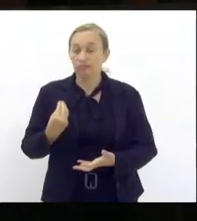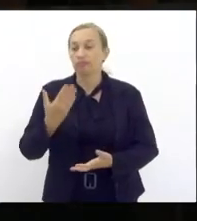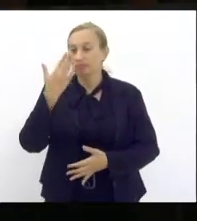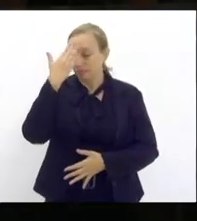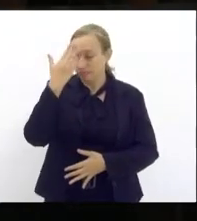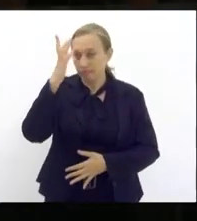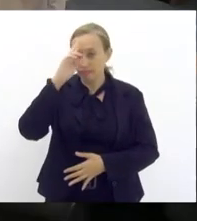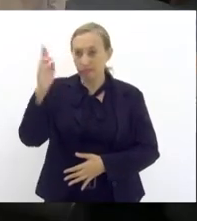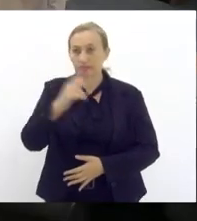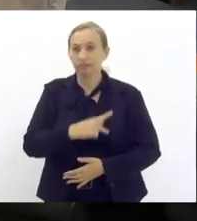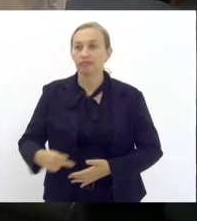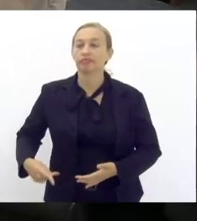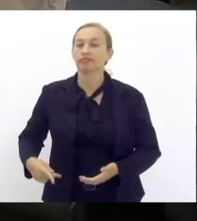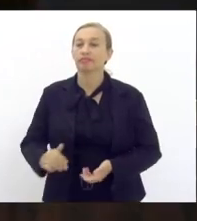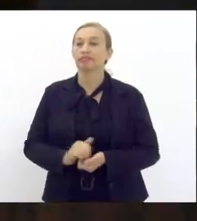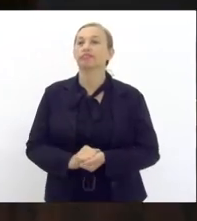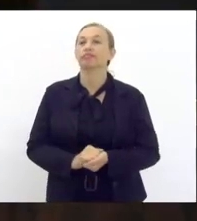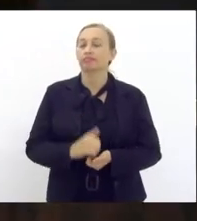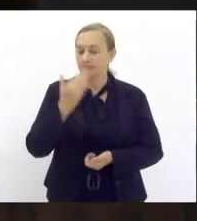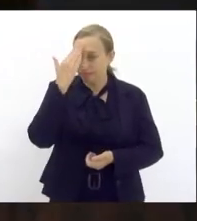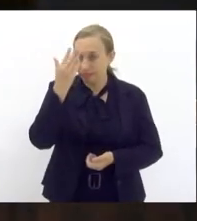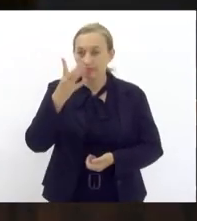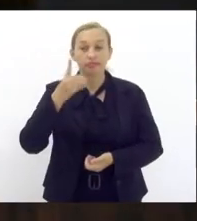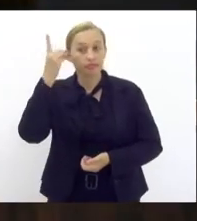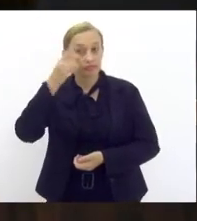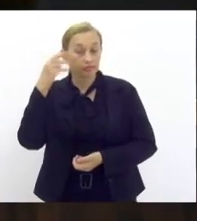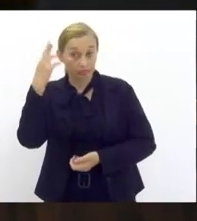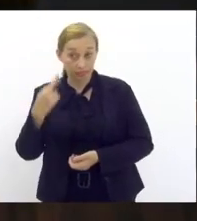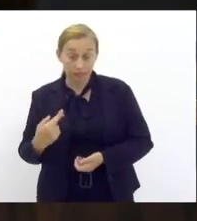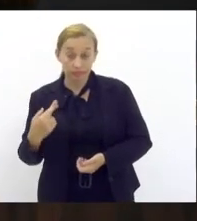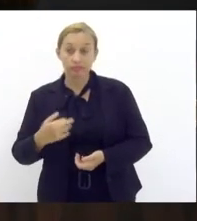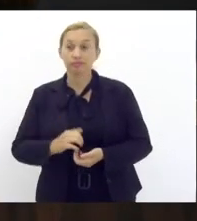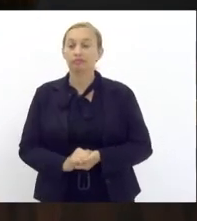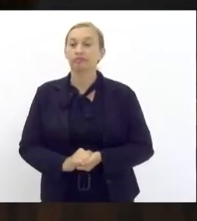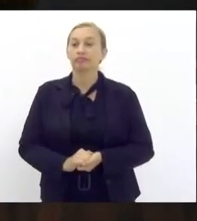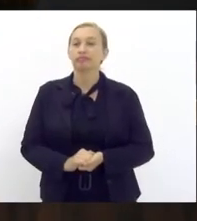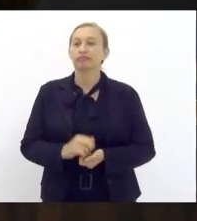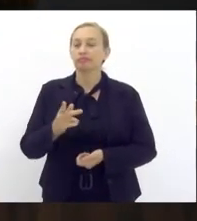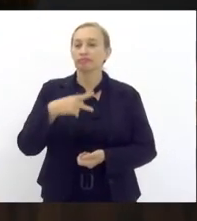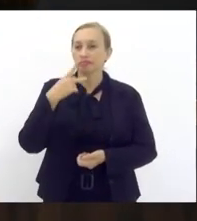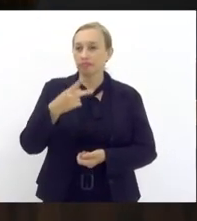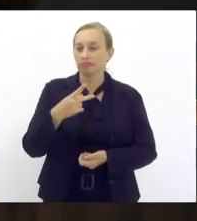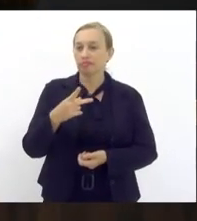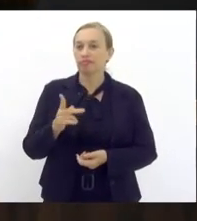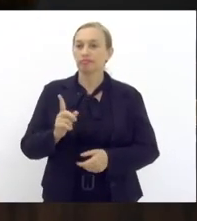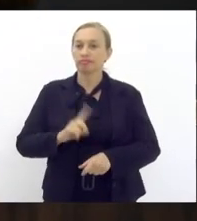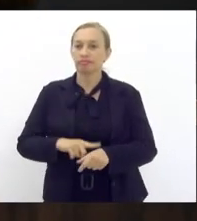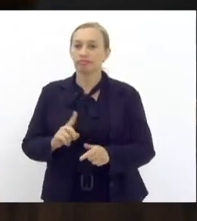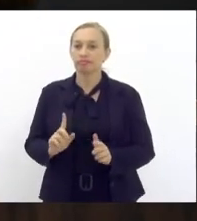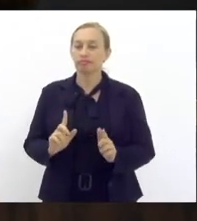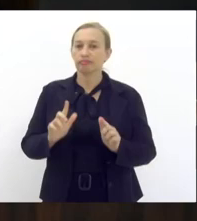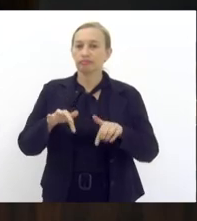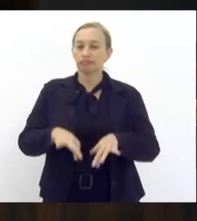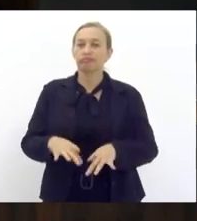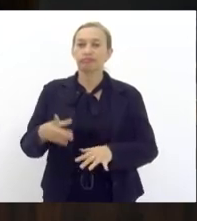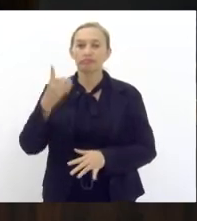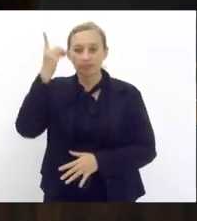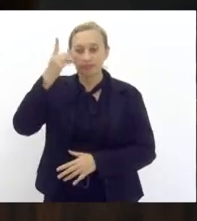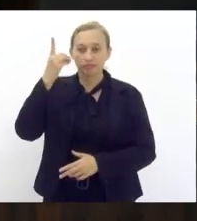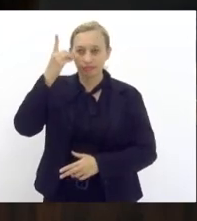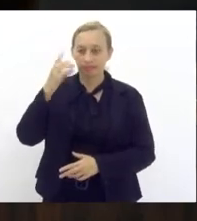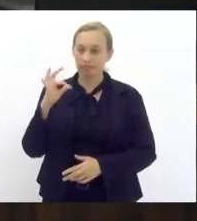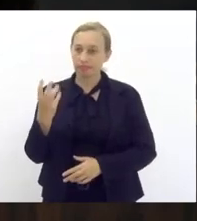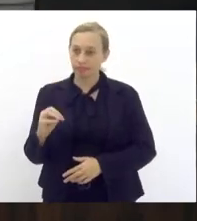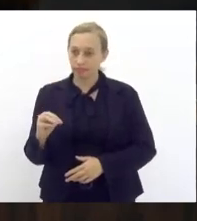obrigada, senhor presidente. Obrigada, deputada Renata Souza. Com a fala agora no expediente final, o deputado Tiago